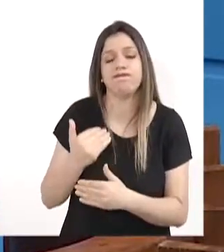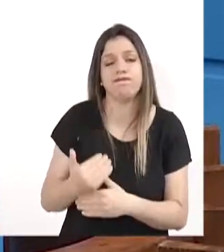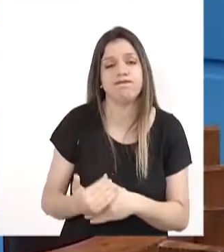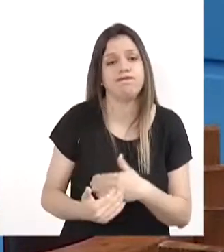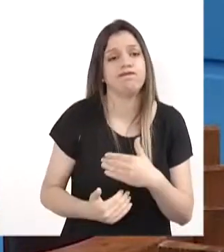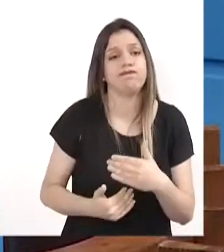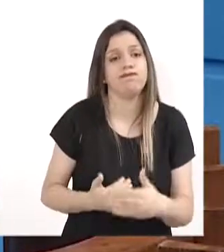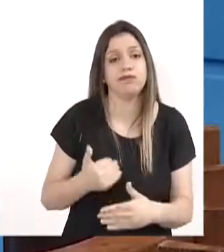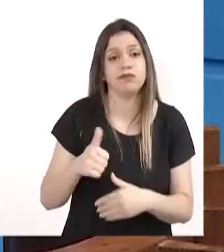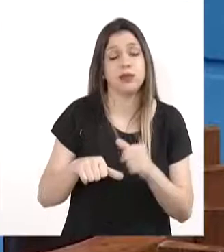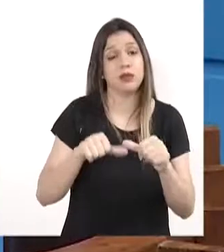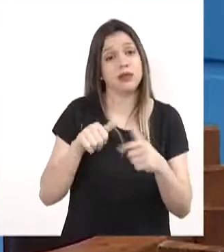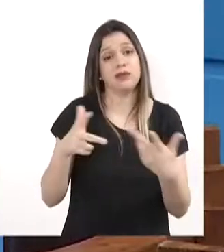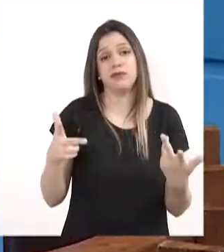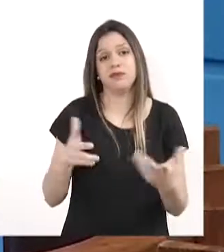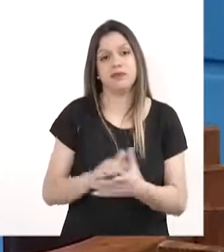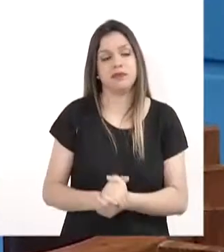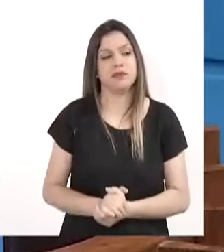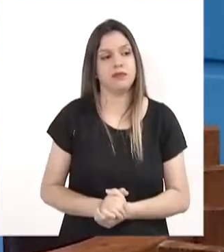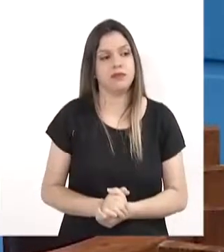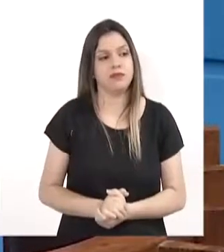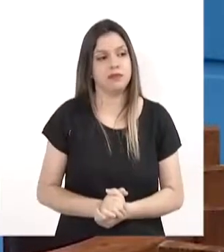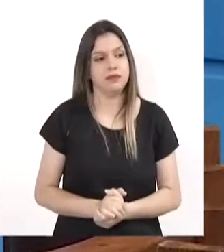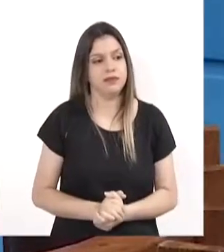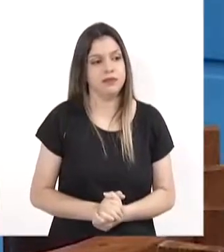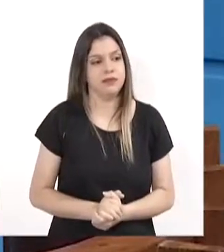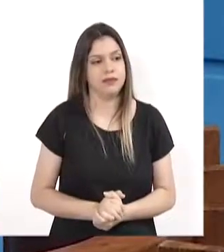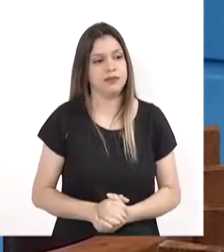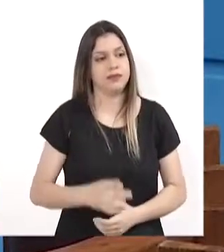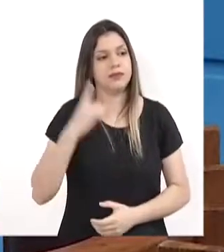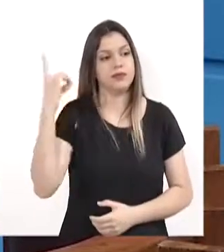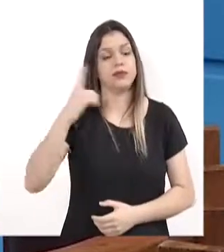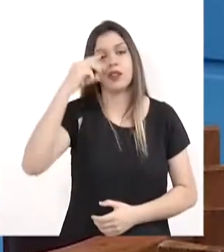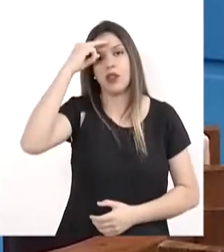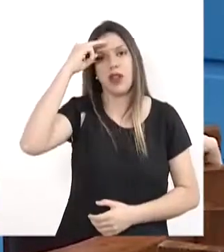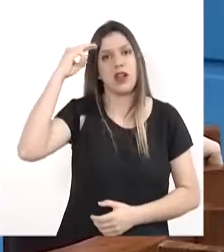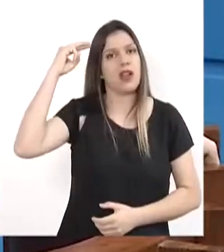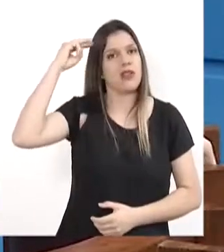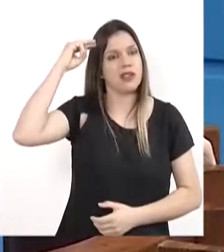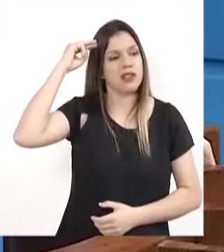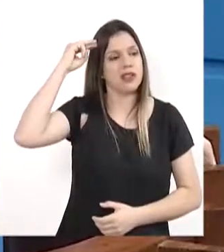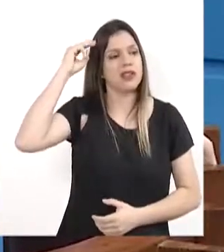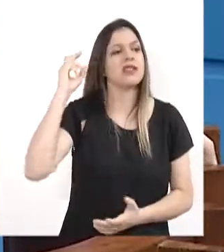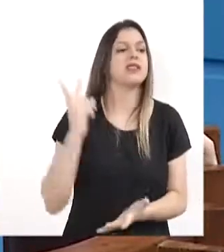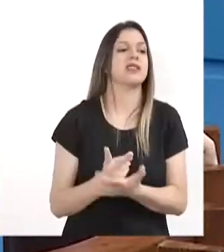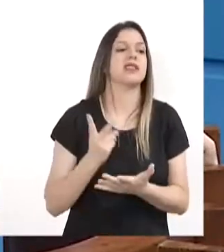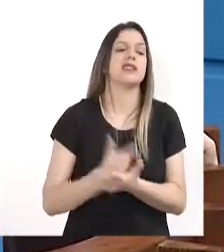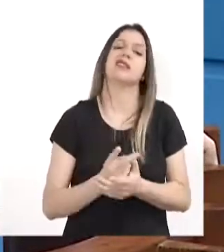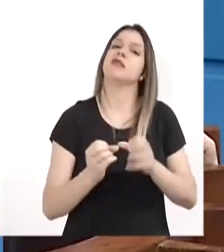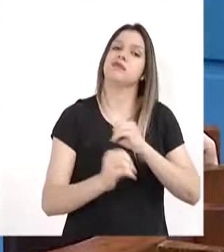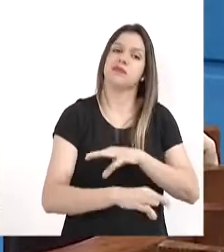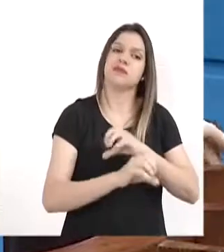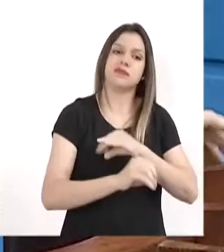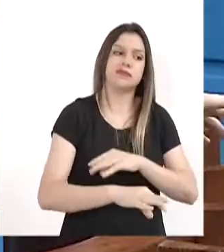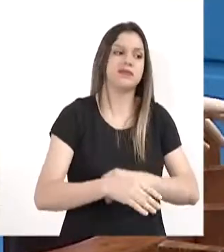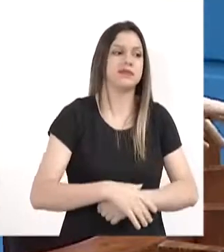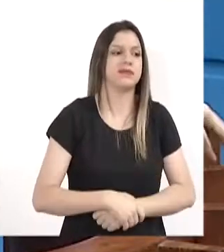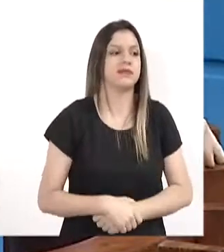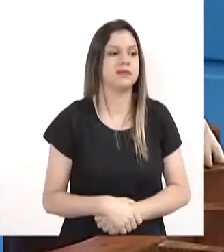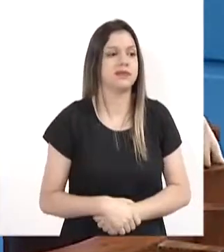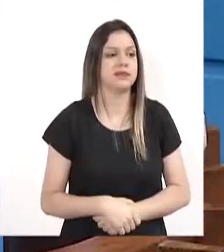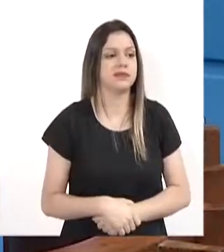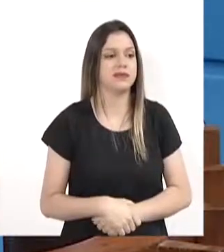também declarado inconstitucional. O deputado Evander Vendramini cansa de nos ensinar que há um gato dentro